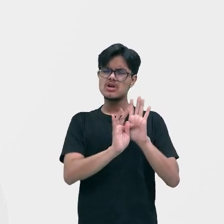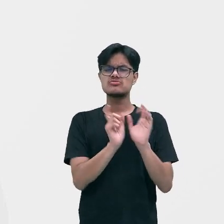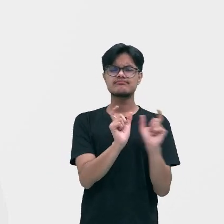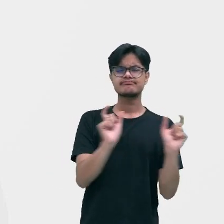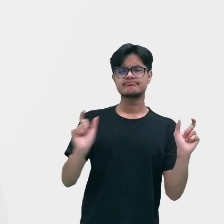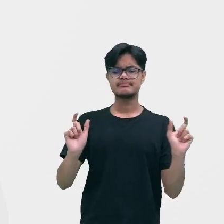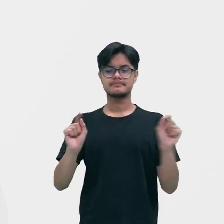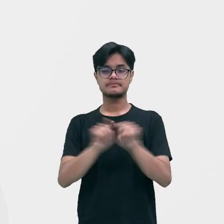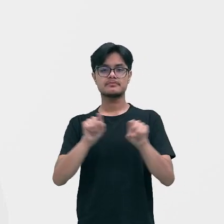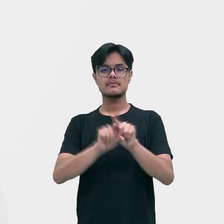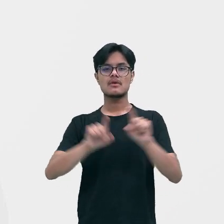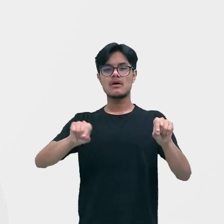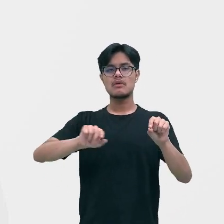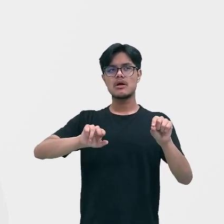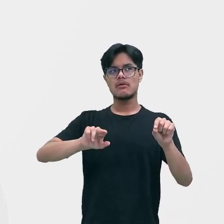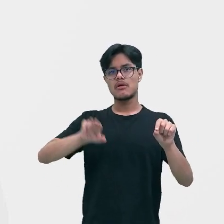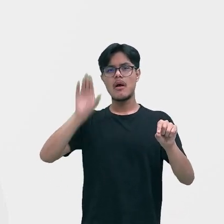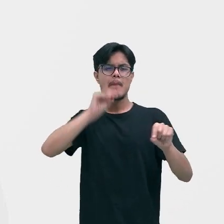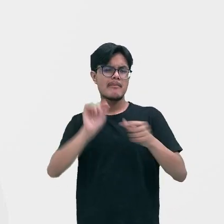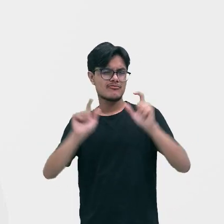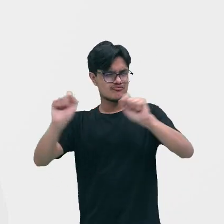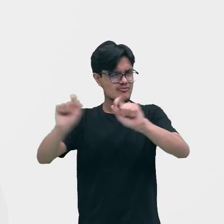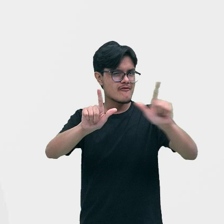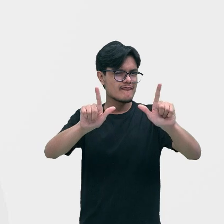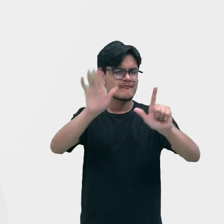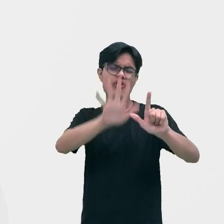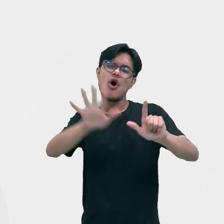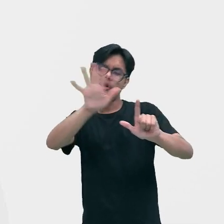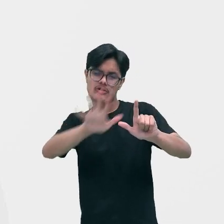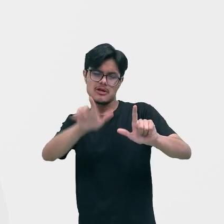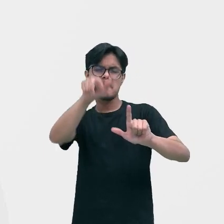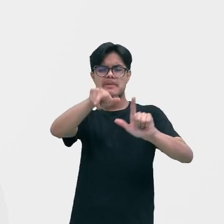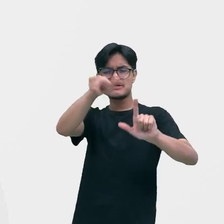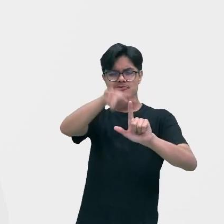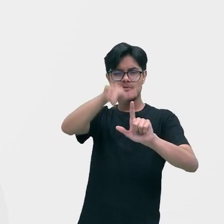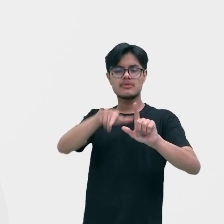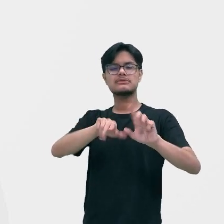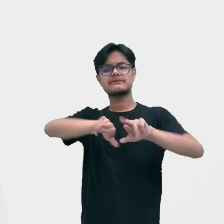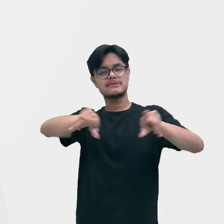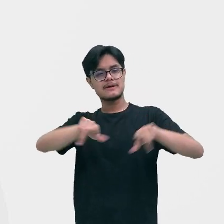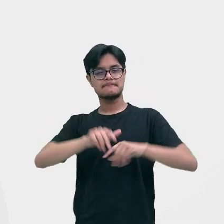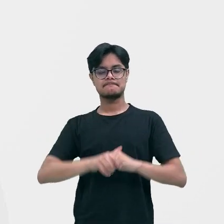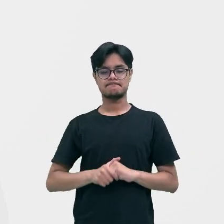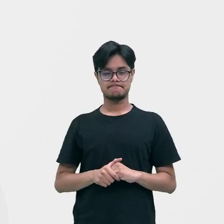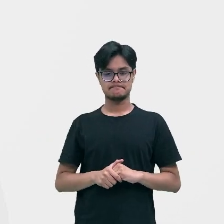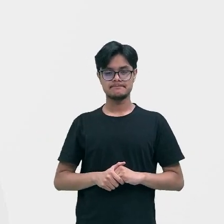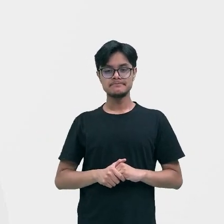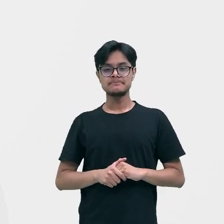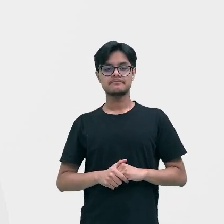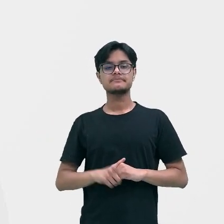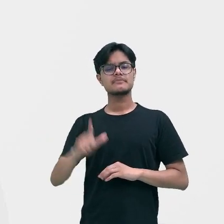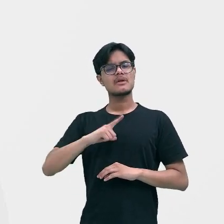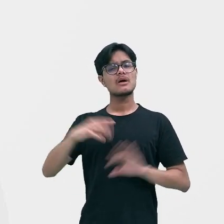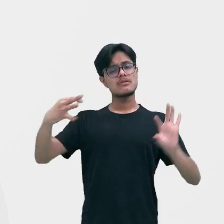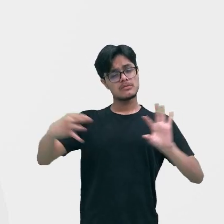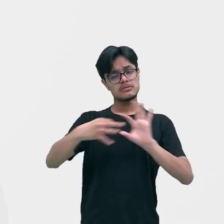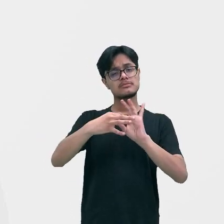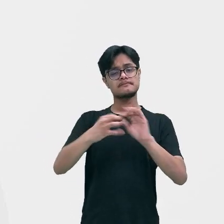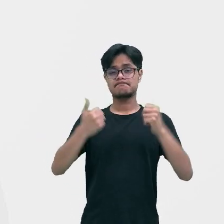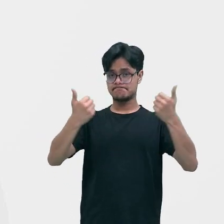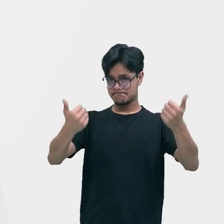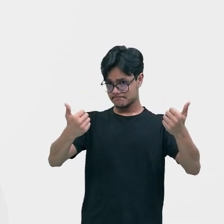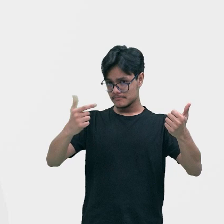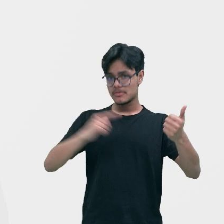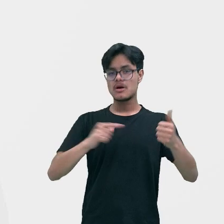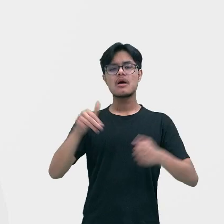tá? E um não verbal, que aí sim, o desenho, a foto e assim por diante. É sempre uma junção dessas duas coisas que